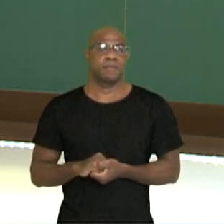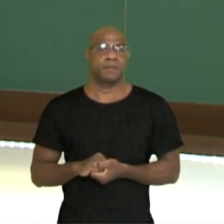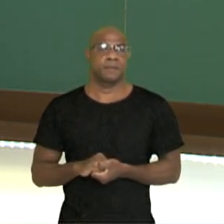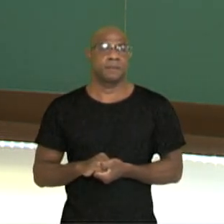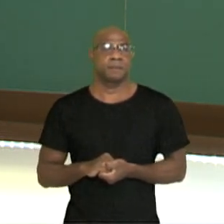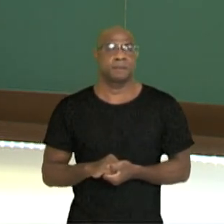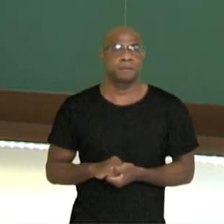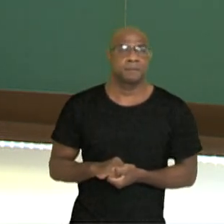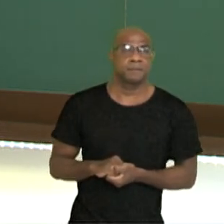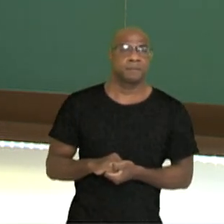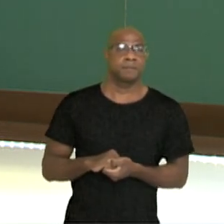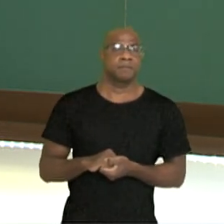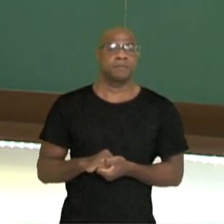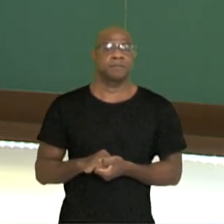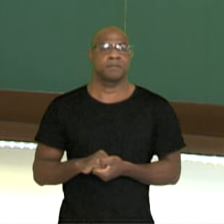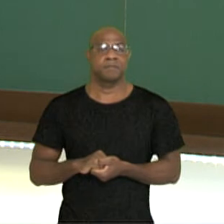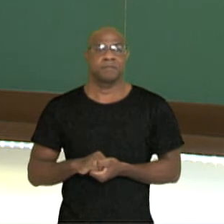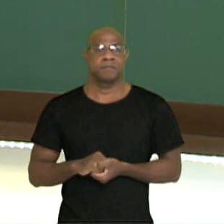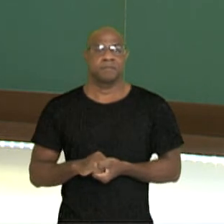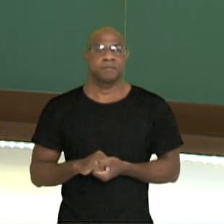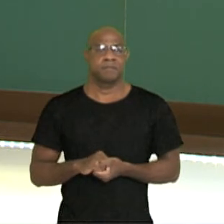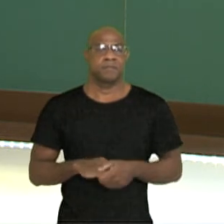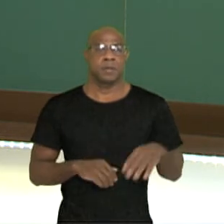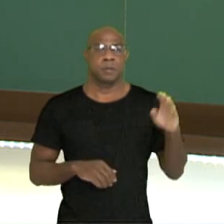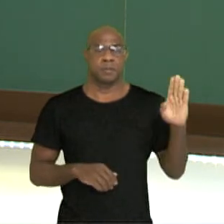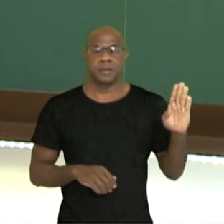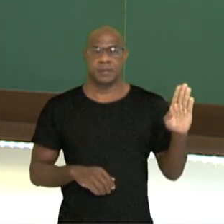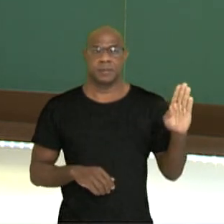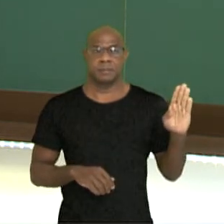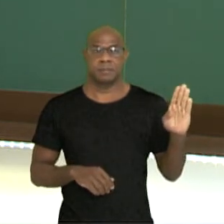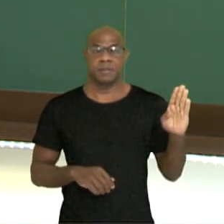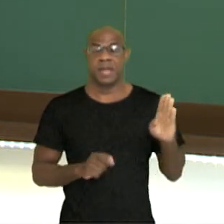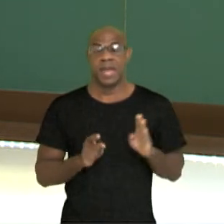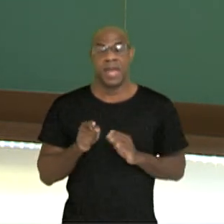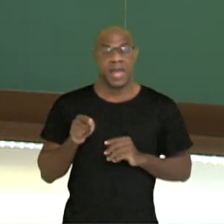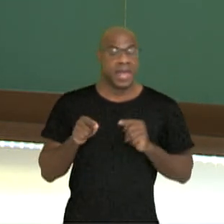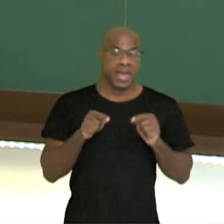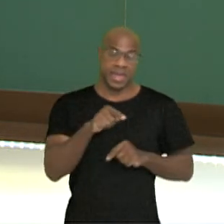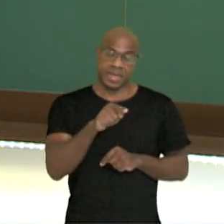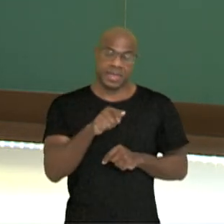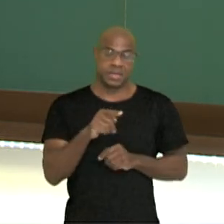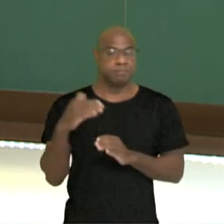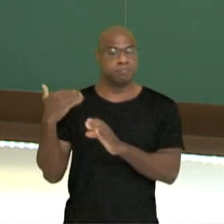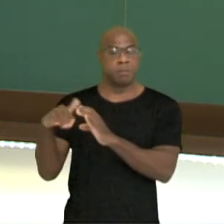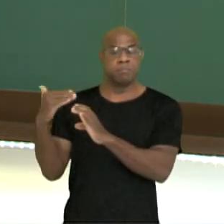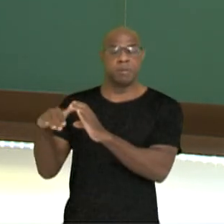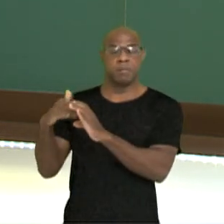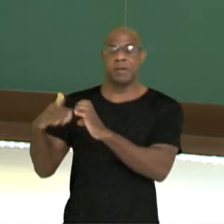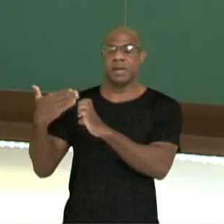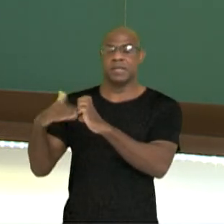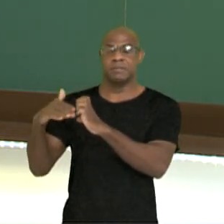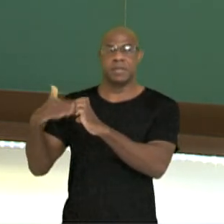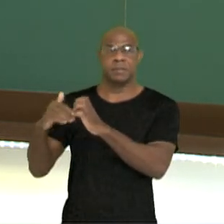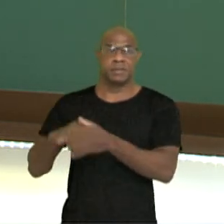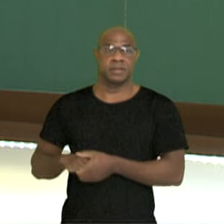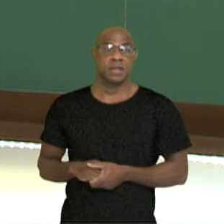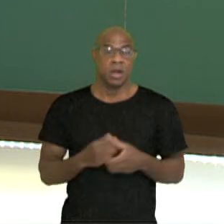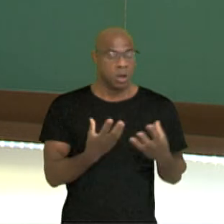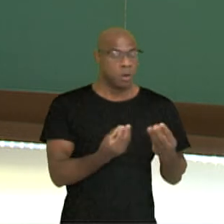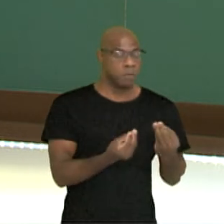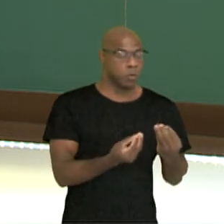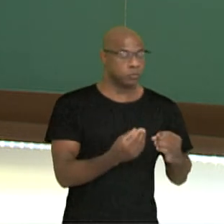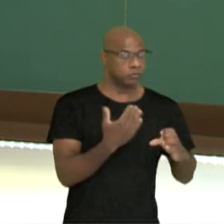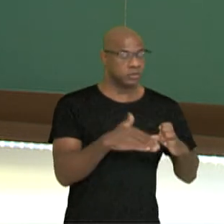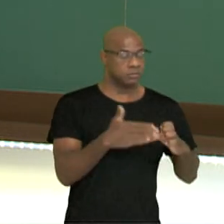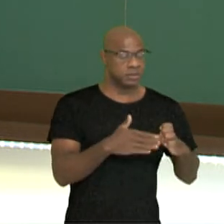of emails were sent by him. Ele enviou muitos e-mails foram enviados por ele. Mais uma